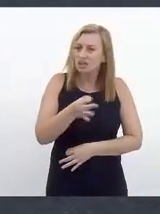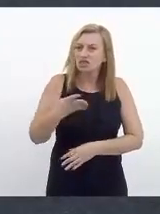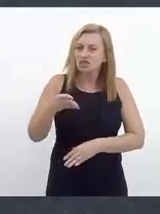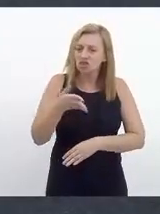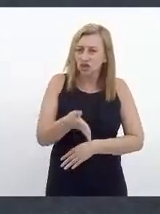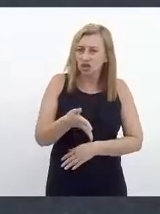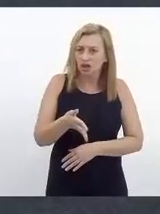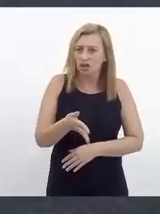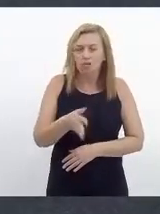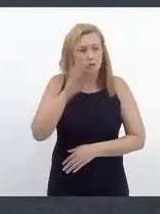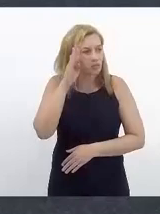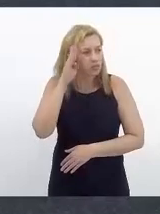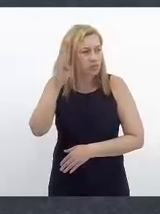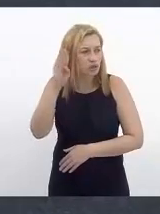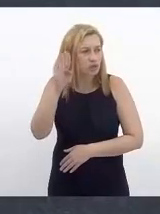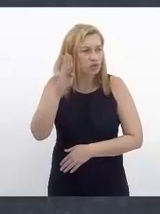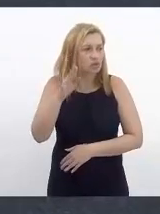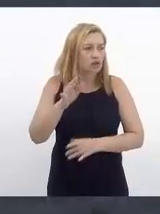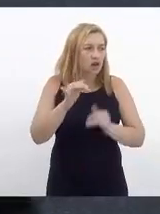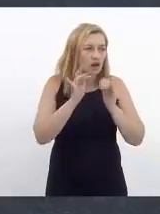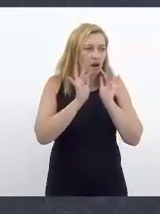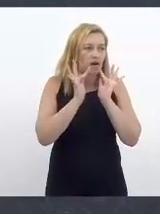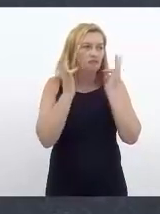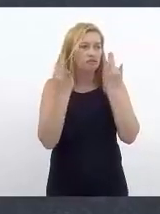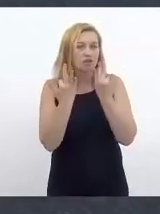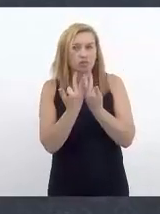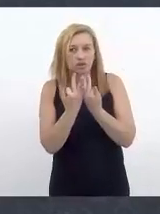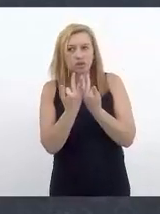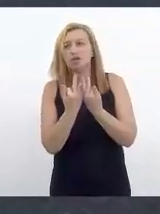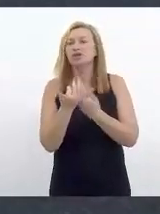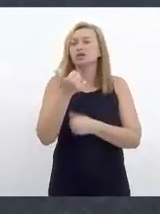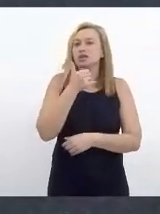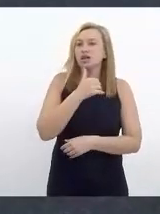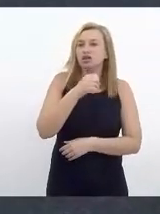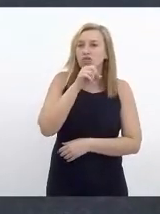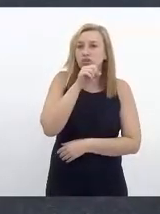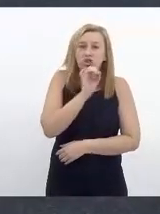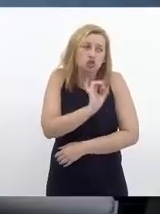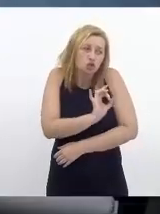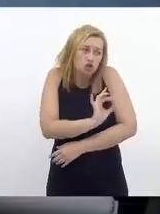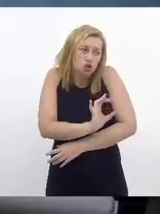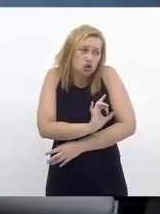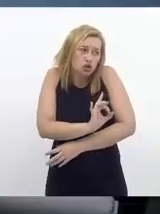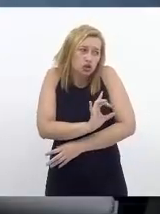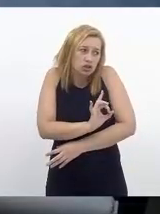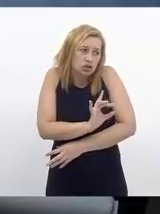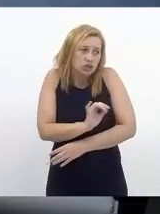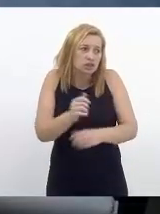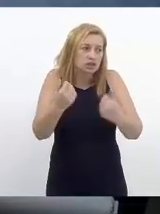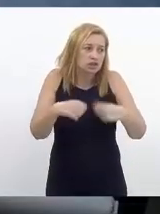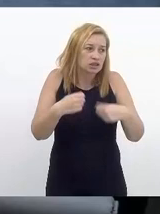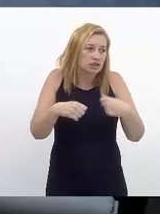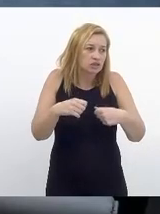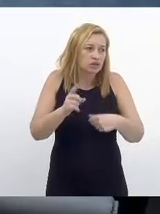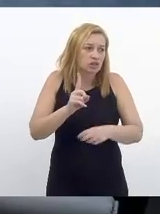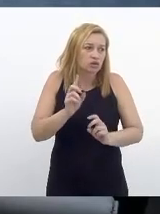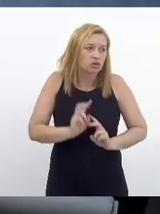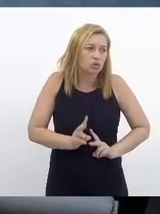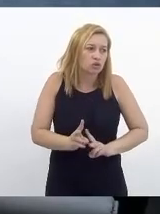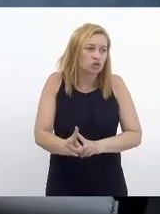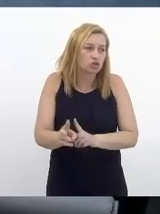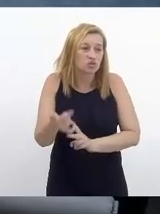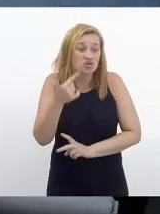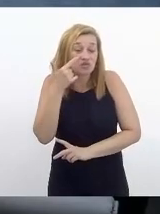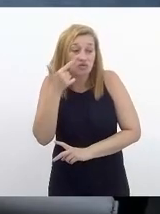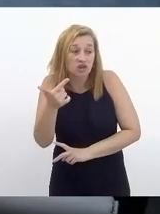chegar, principalmente às famílias das mães solo, o auxílio necessário para que a gente não continue